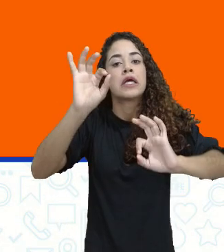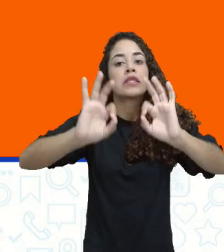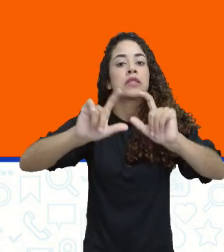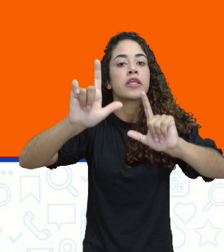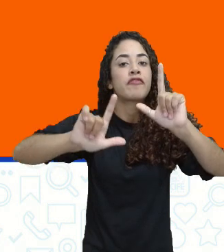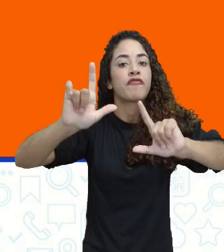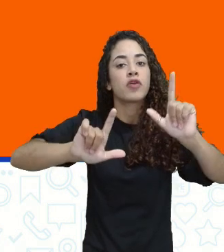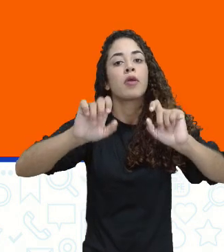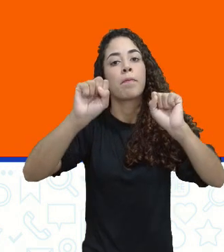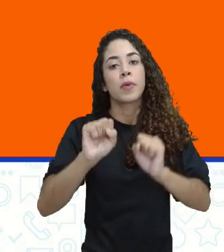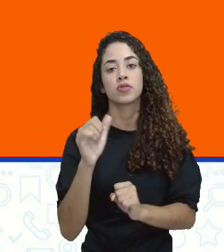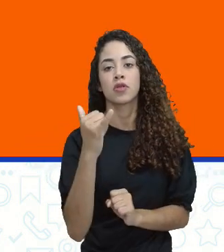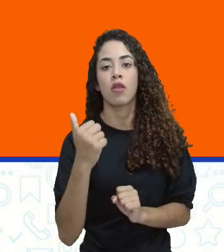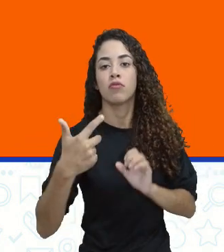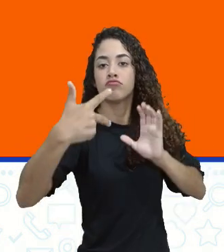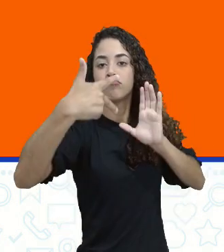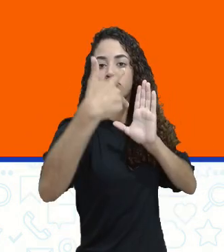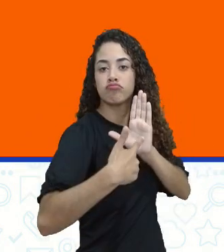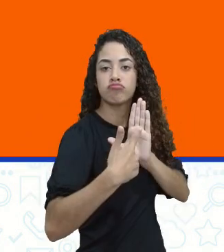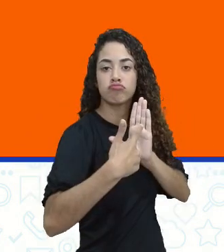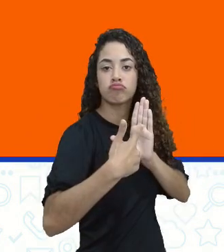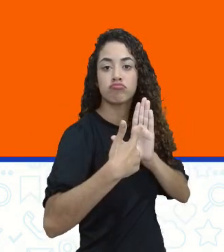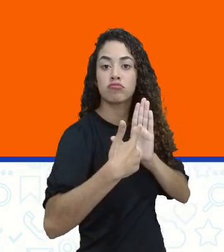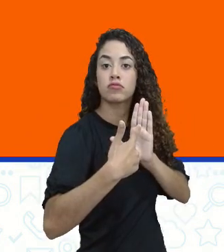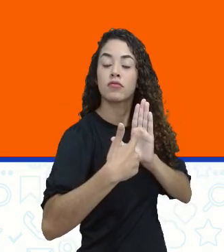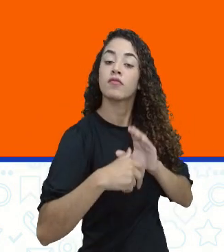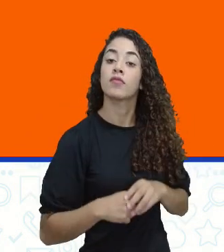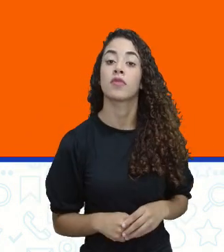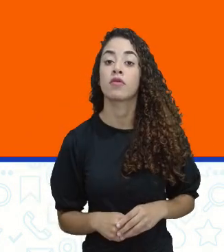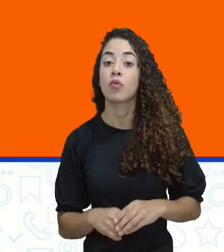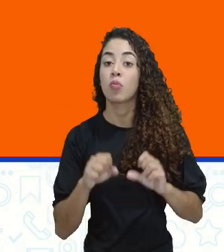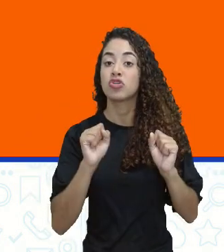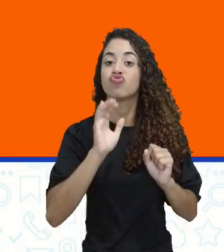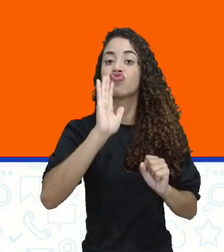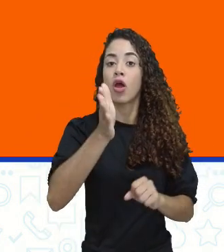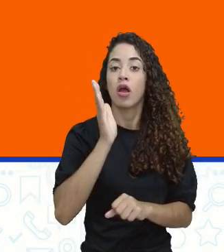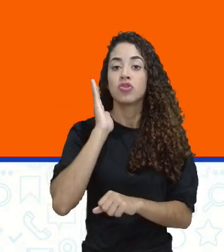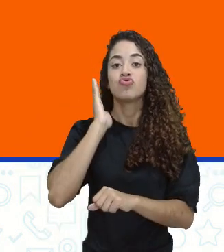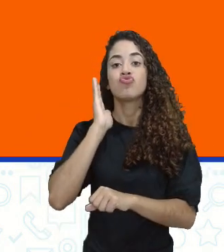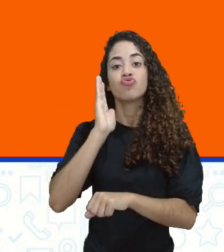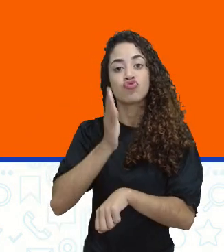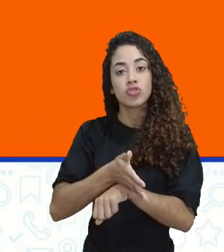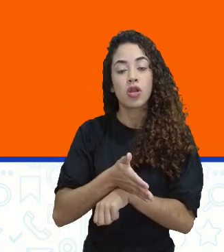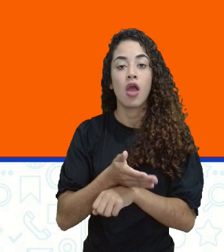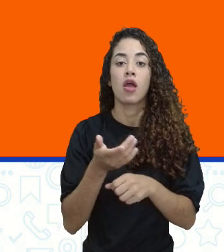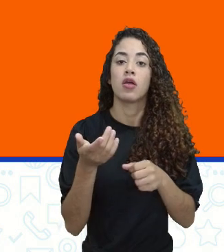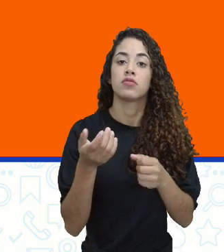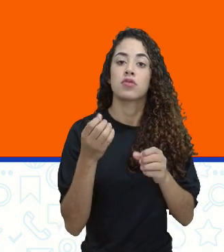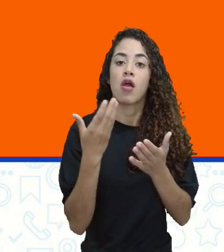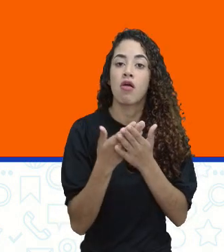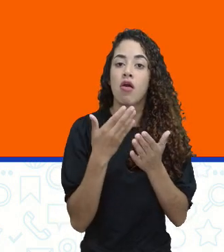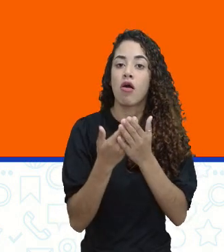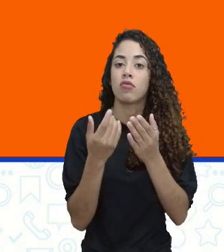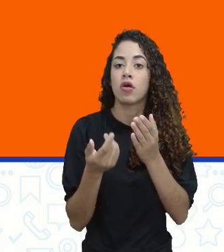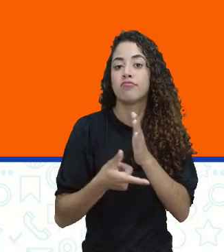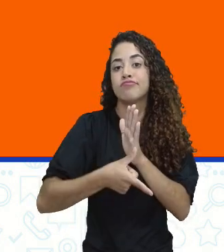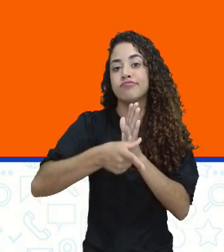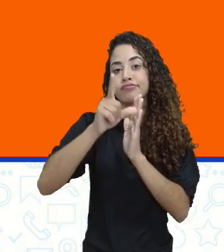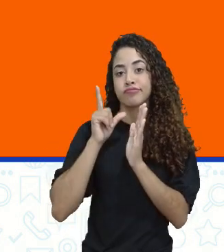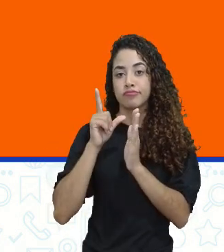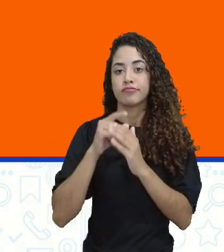você pode apontar a câmera do seu celular e vai direcionar lá para a aula anterior, né? Vai direitinho assim,